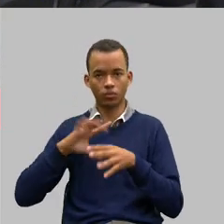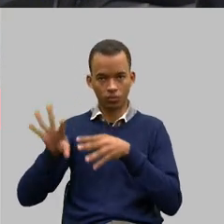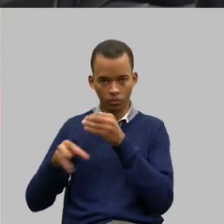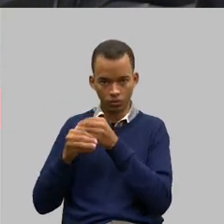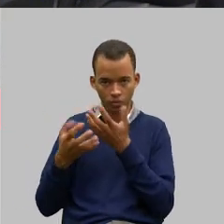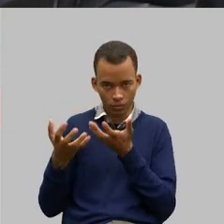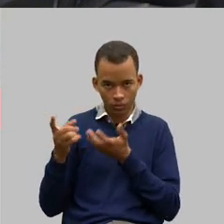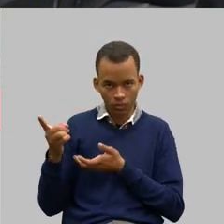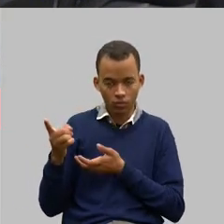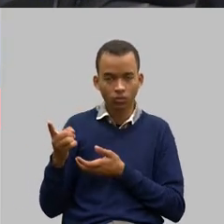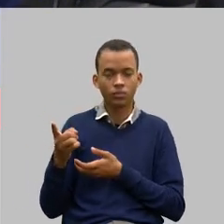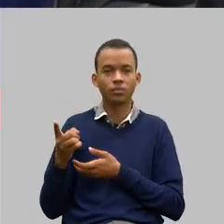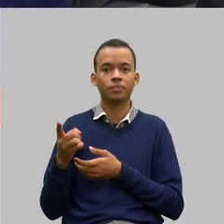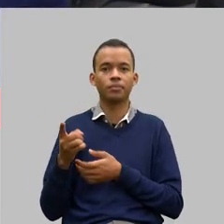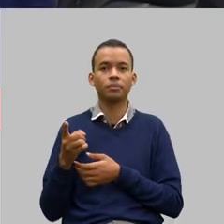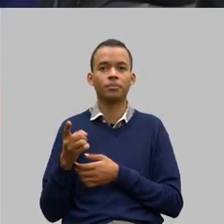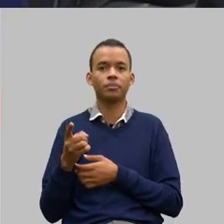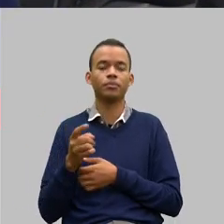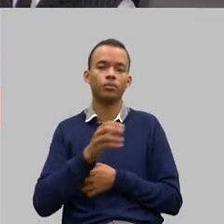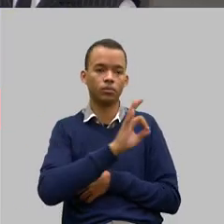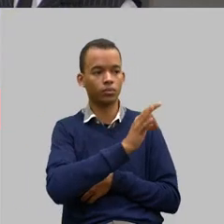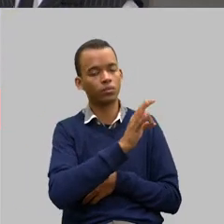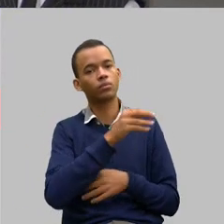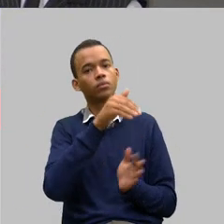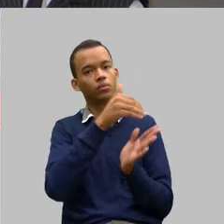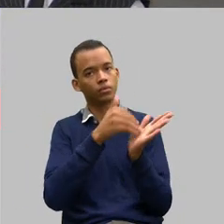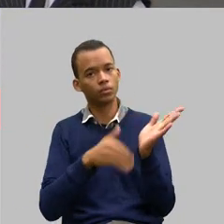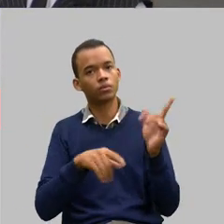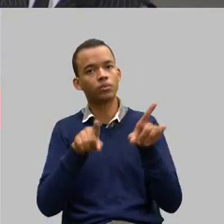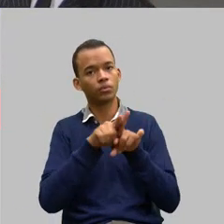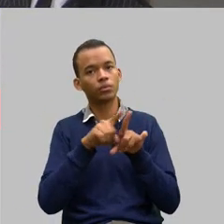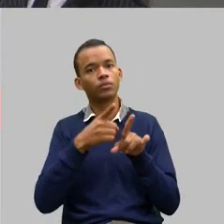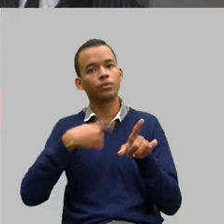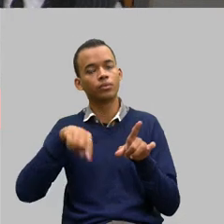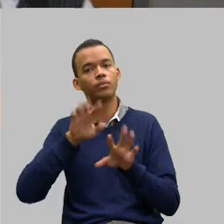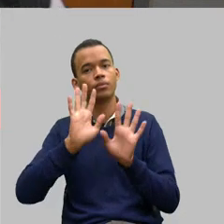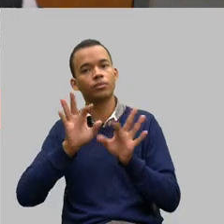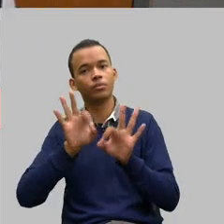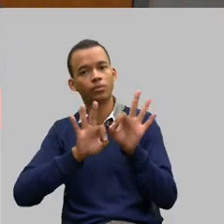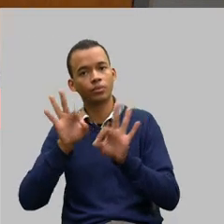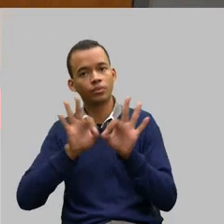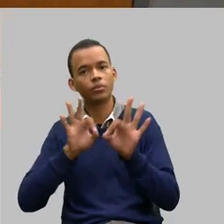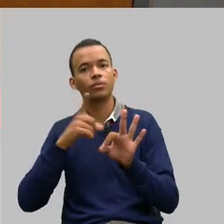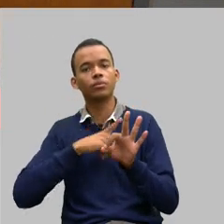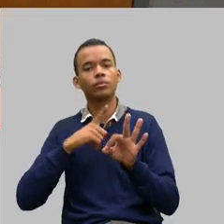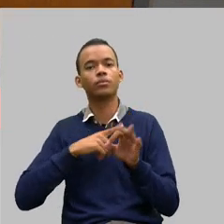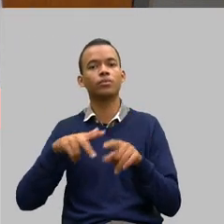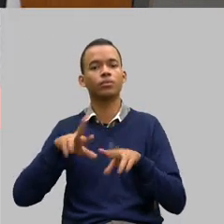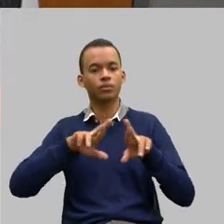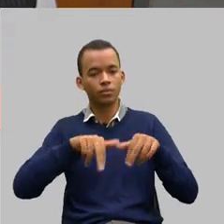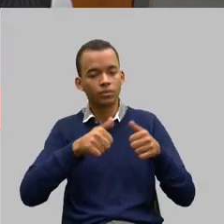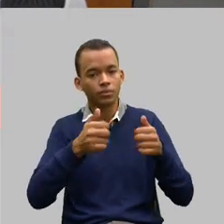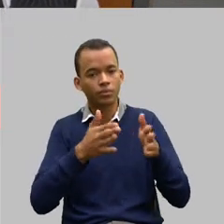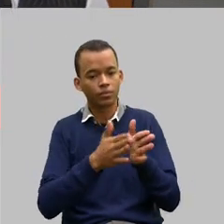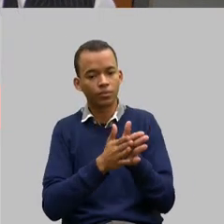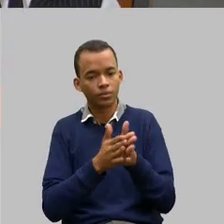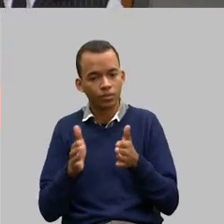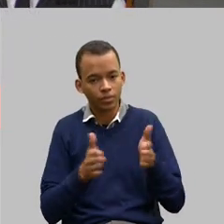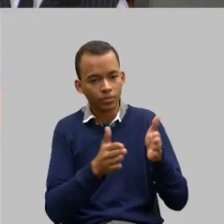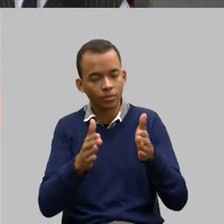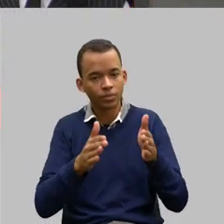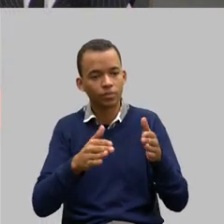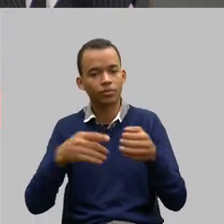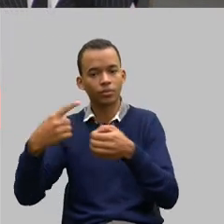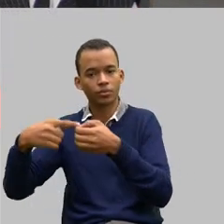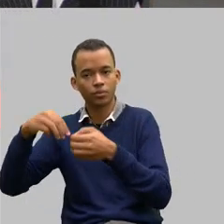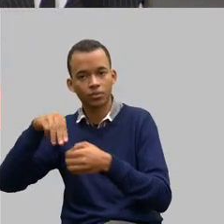é não assim é isso mesmo secretário Além de a gente fez toda a recuperação do trecho e que liga até Mutum